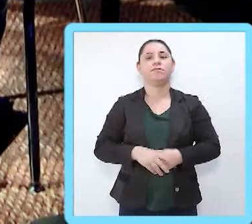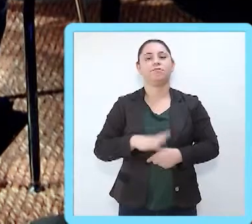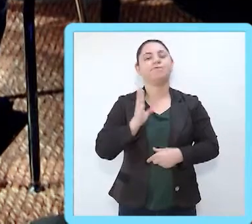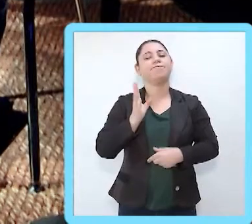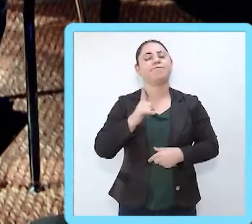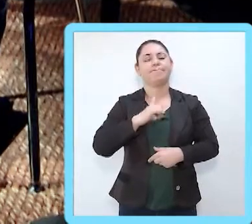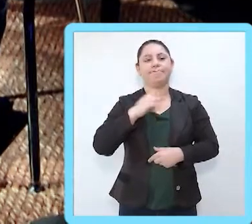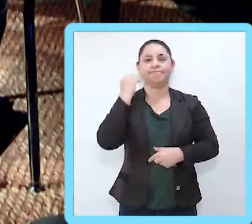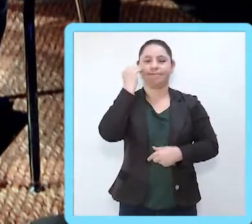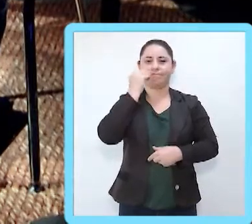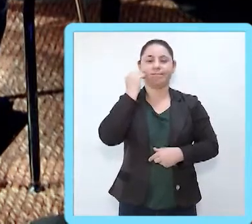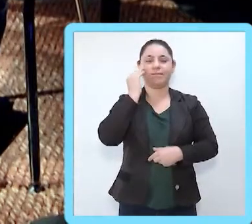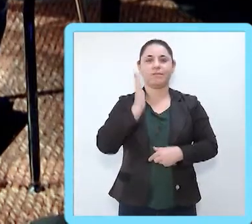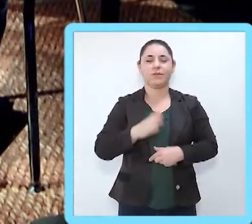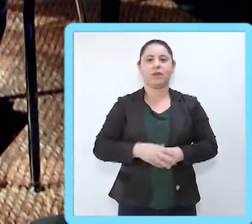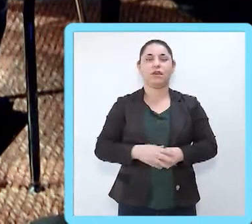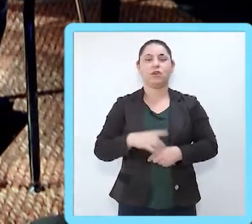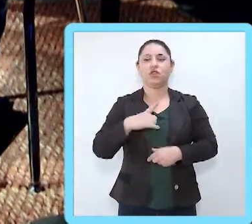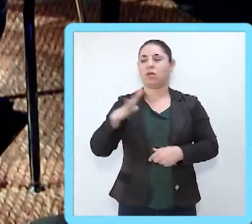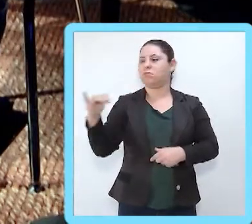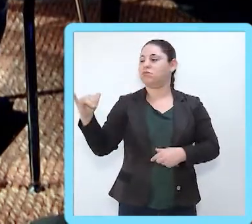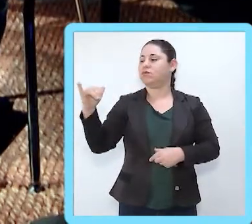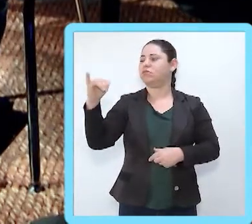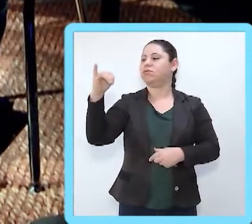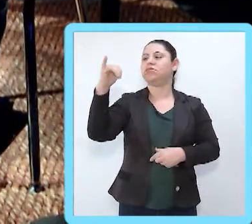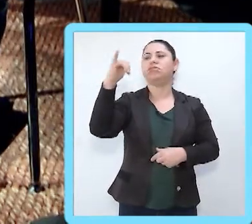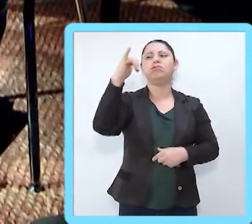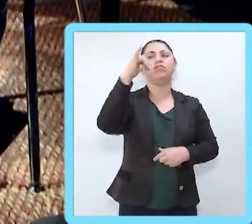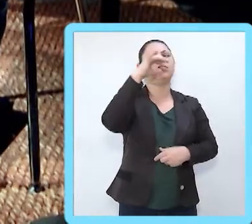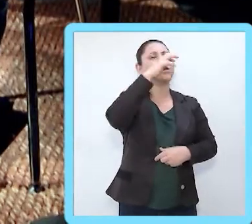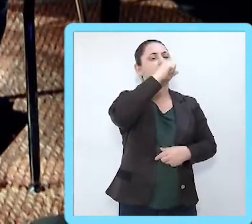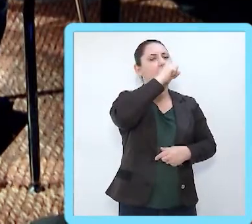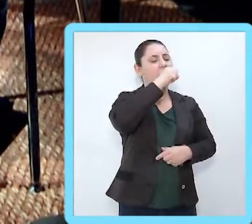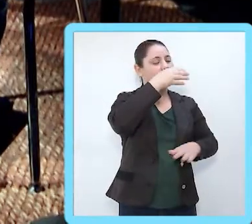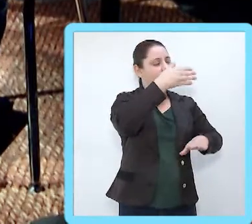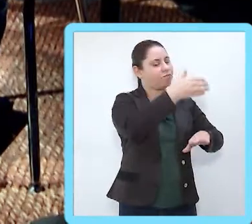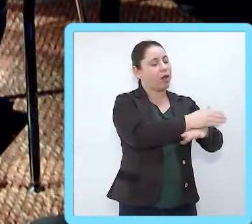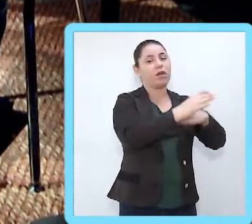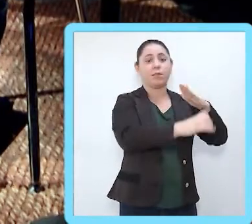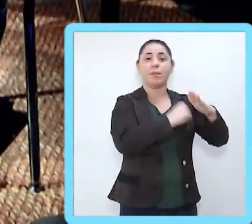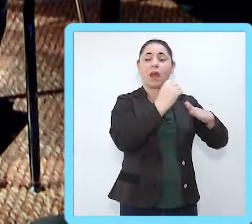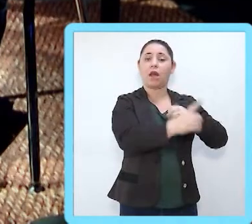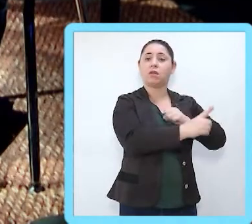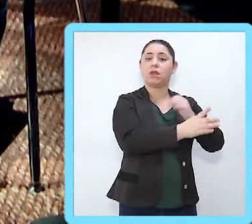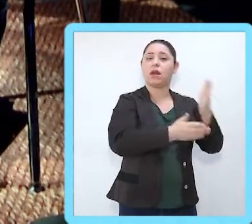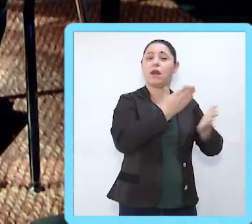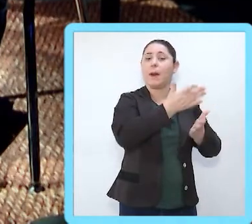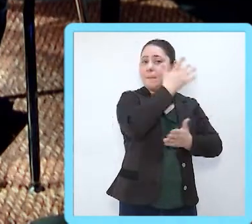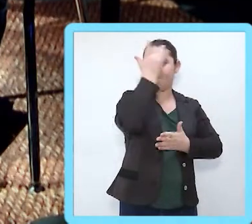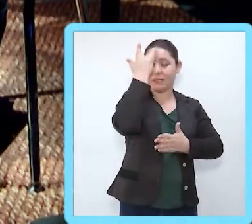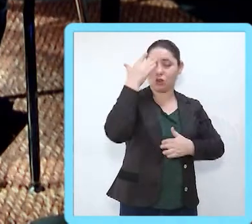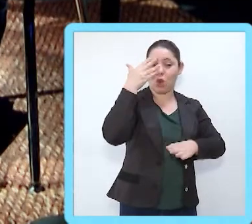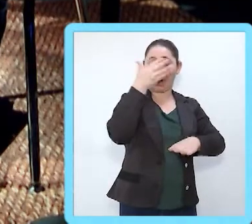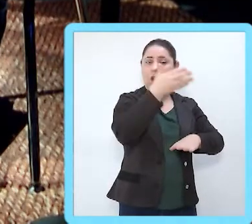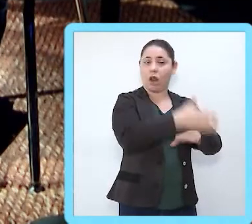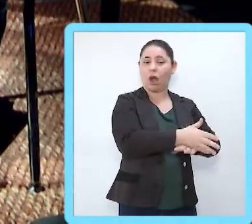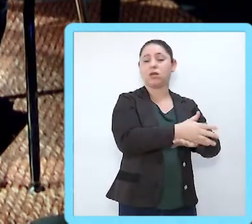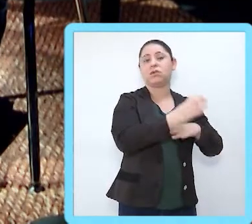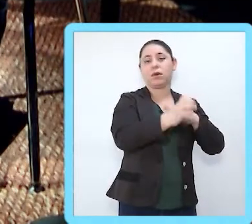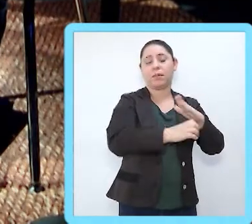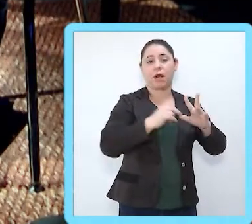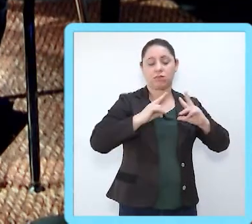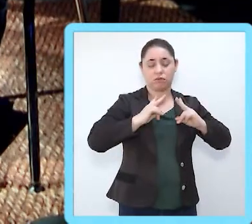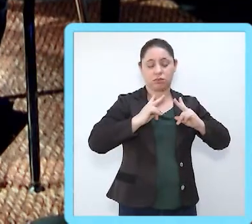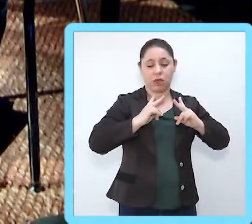senhor já tinha essa experiência, Já né? tinha. Tomávamos um avião no sábado, ia até as empresas, atender as pessoas lá nas